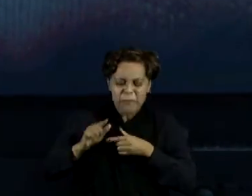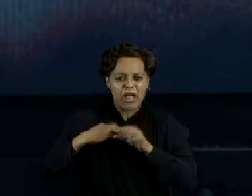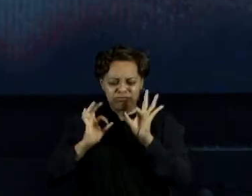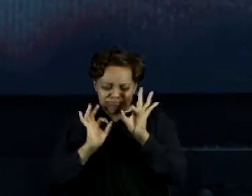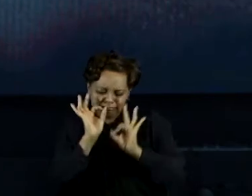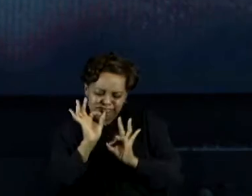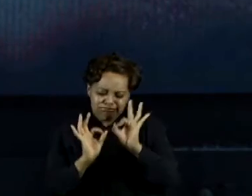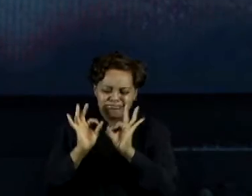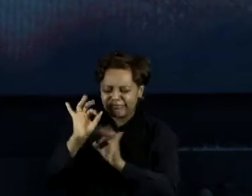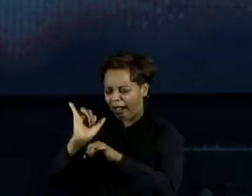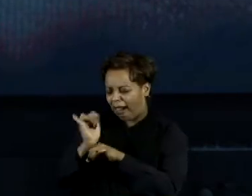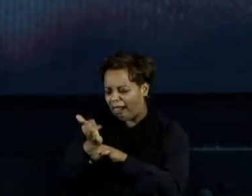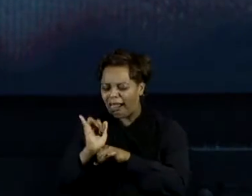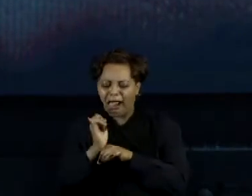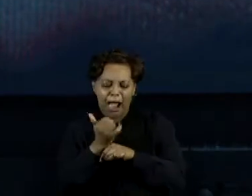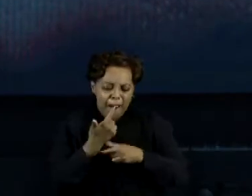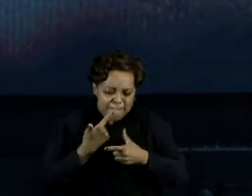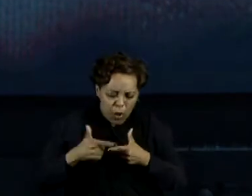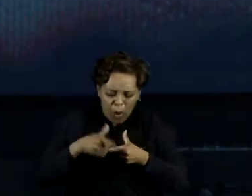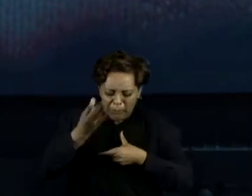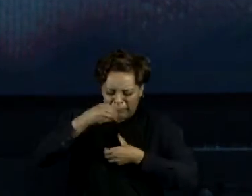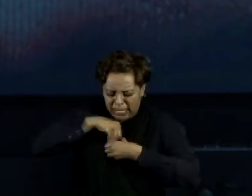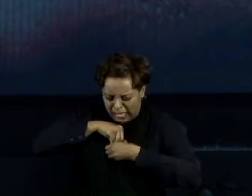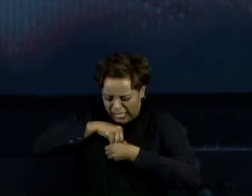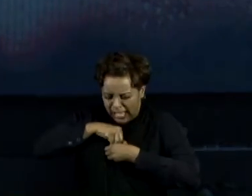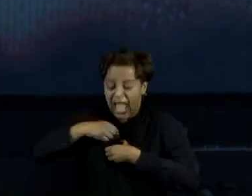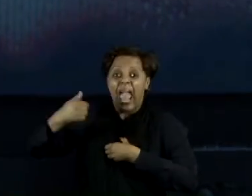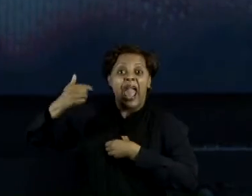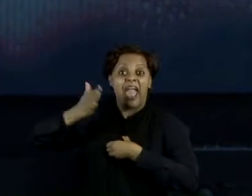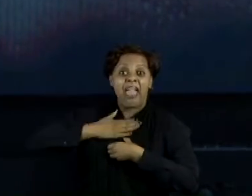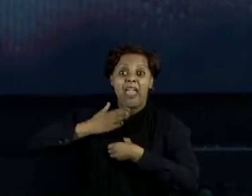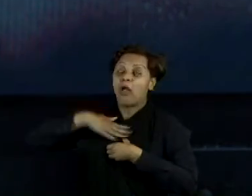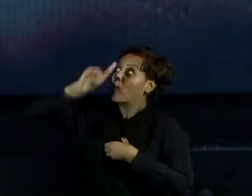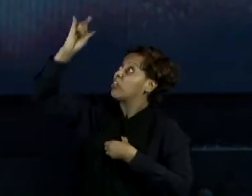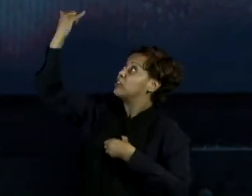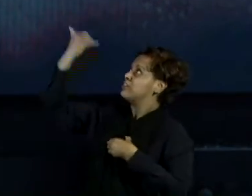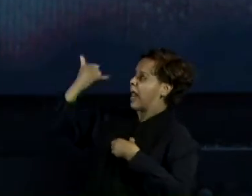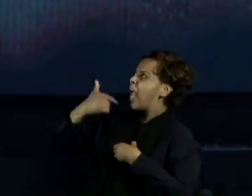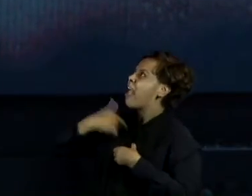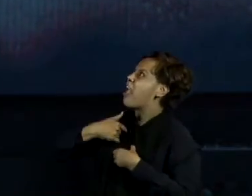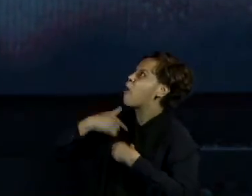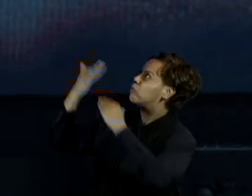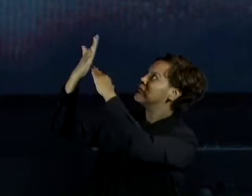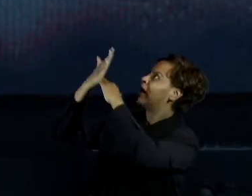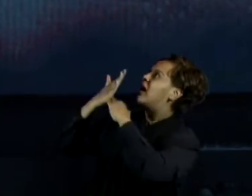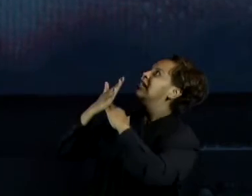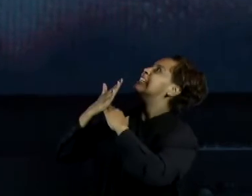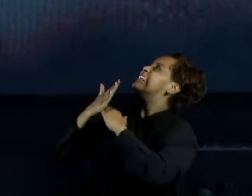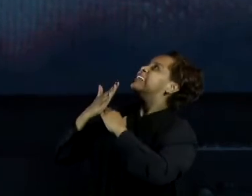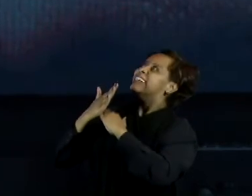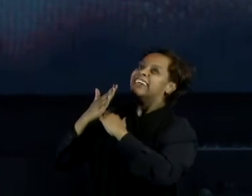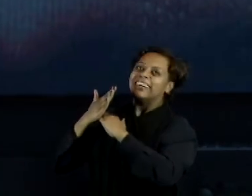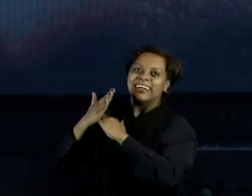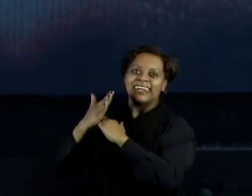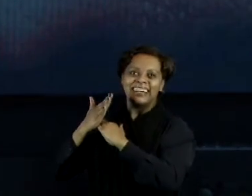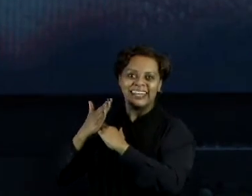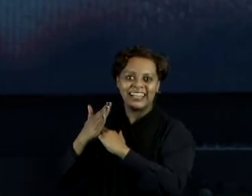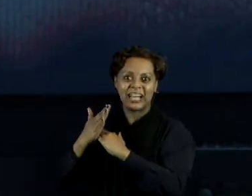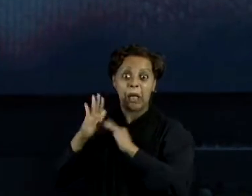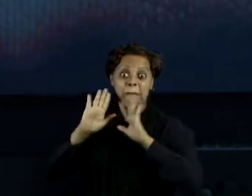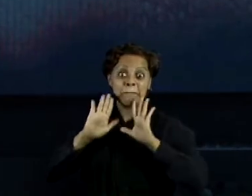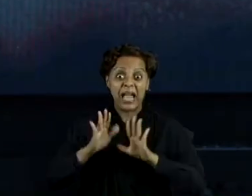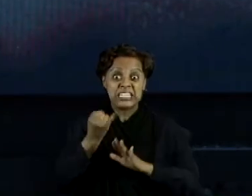interiores, eu vou abrir portas, eu vou te fartar. Mas se você olhar para o outro,